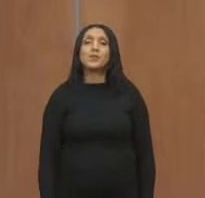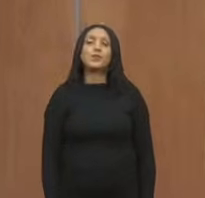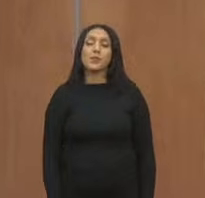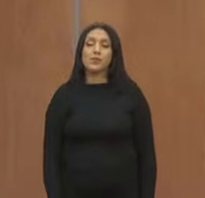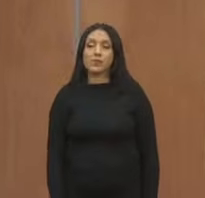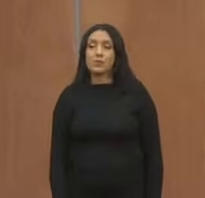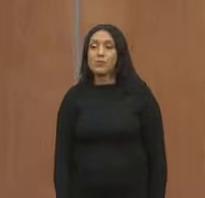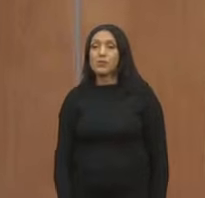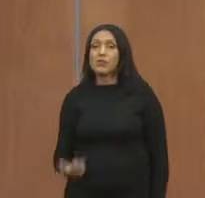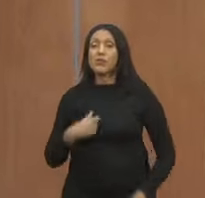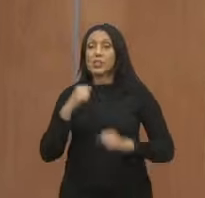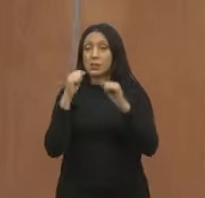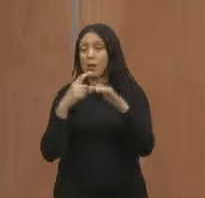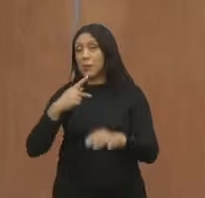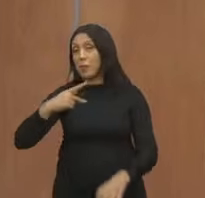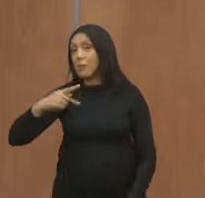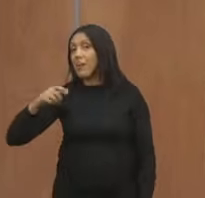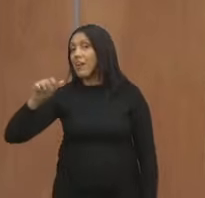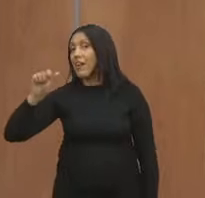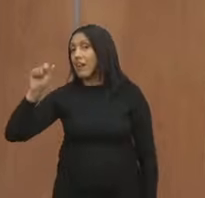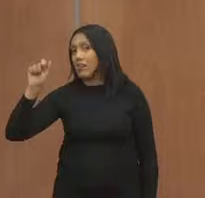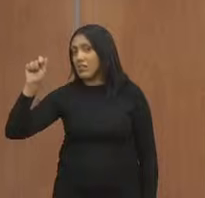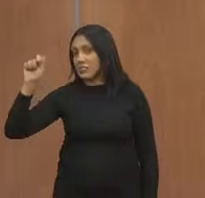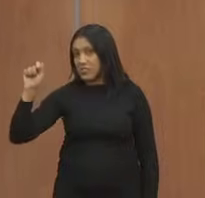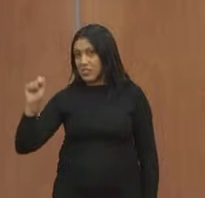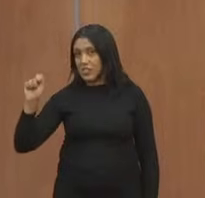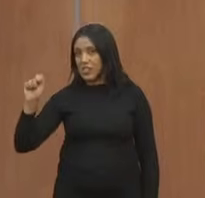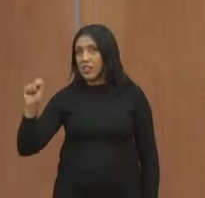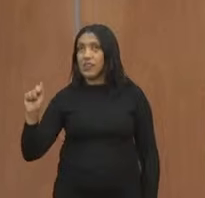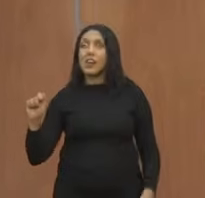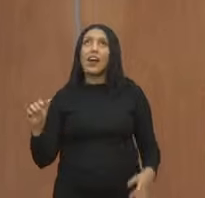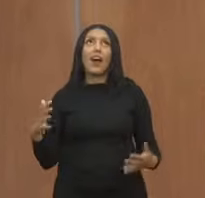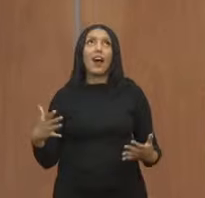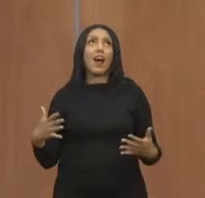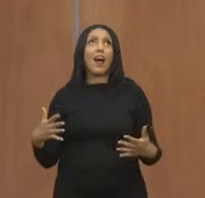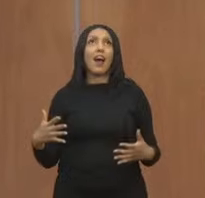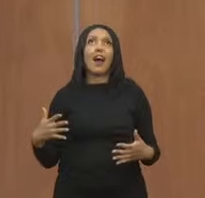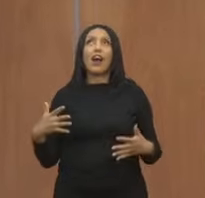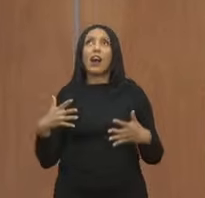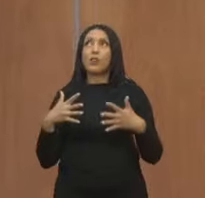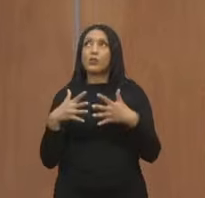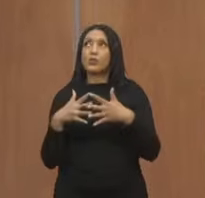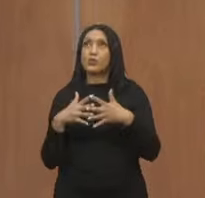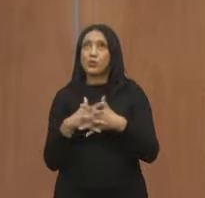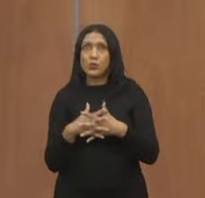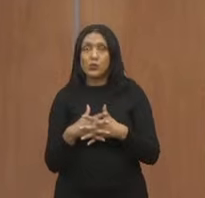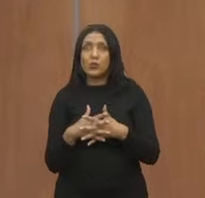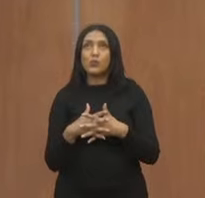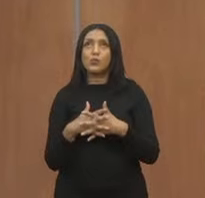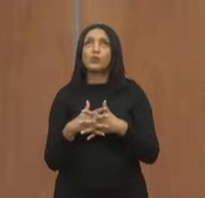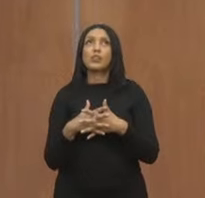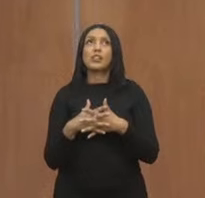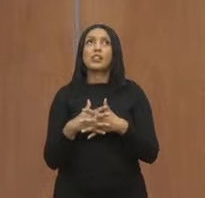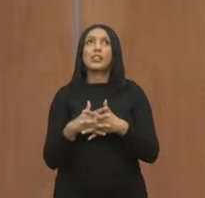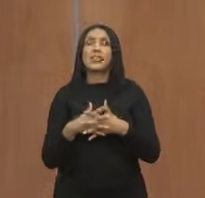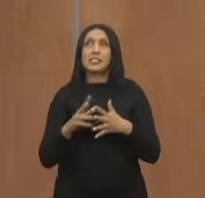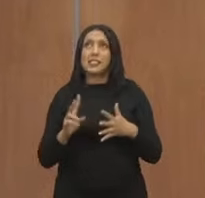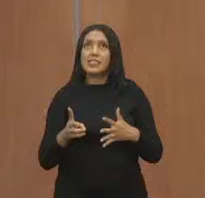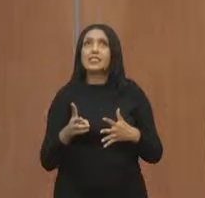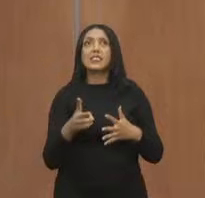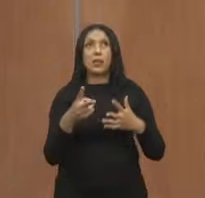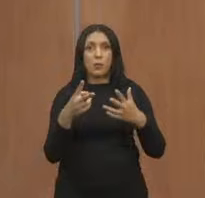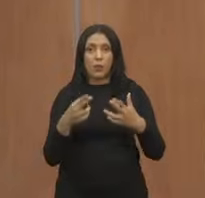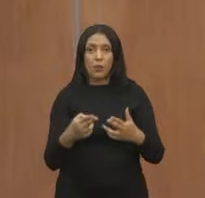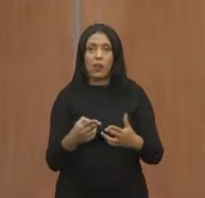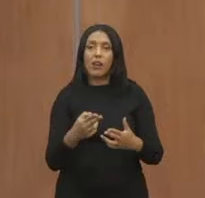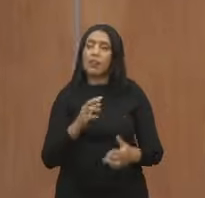peça. Então, como eu falei, essa peça aqui não é uma peça que está congelada, ela pode também ser alterada, pode ser revista, pode também ser remanejado